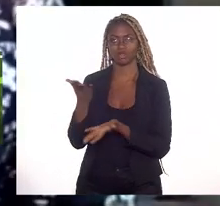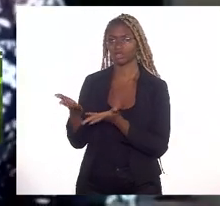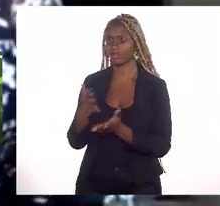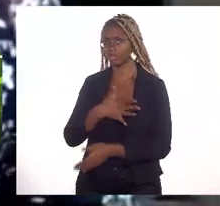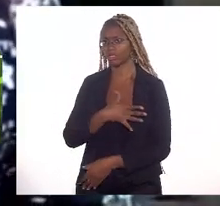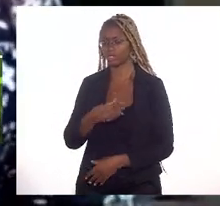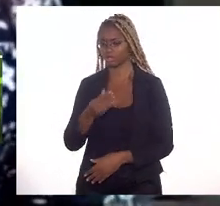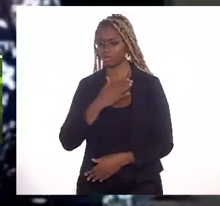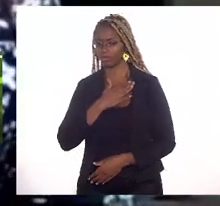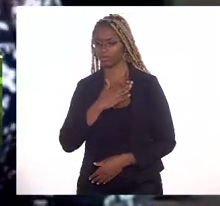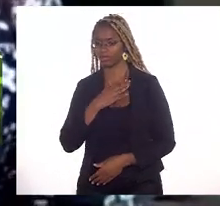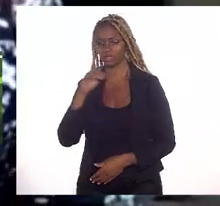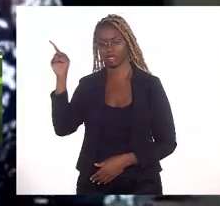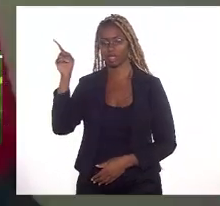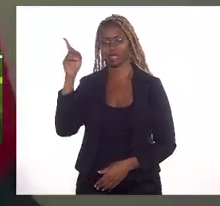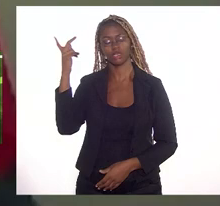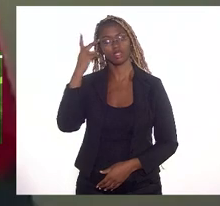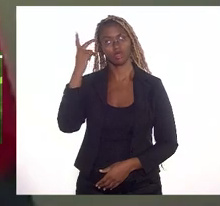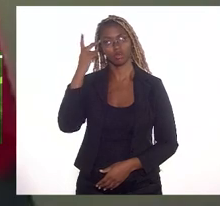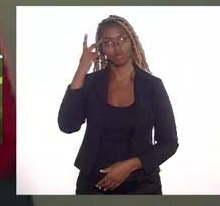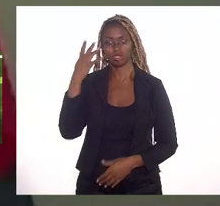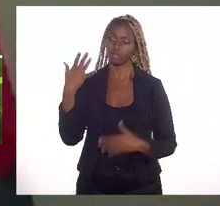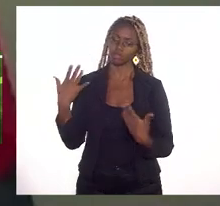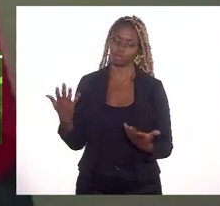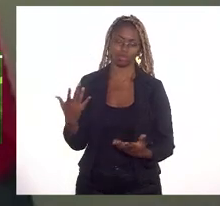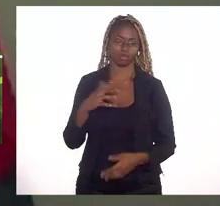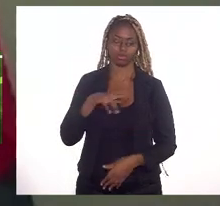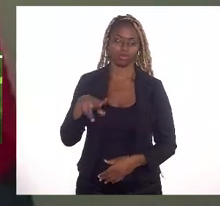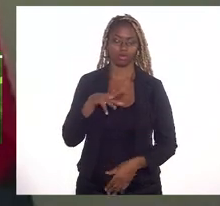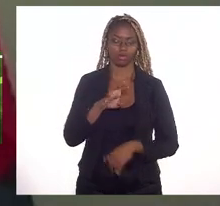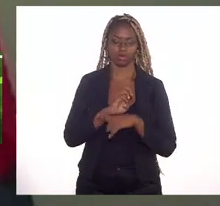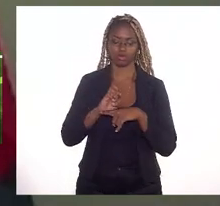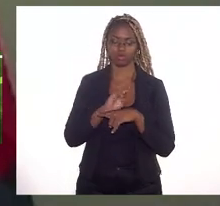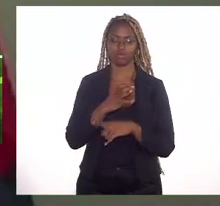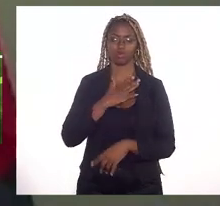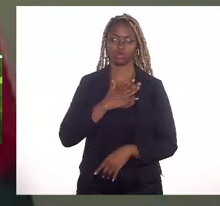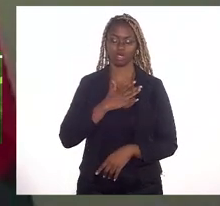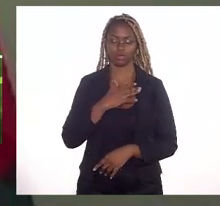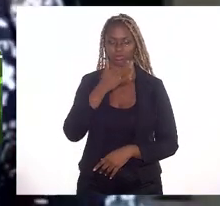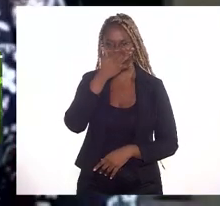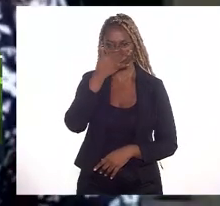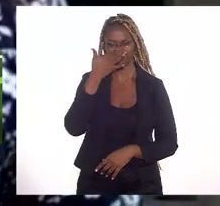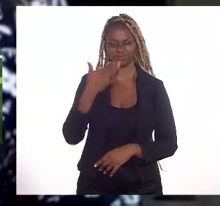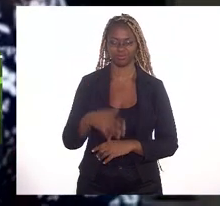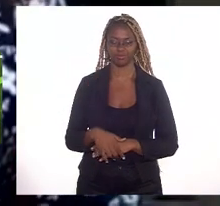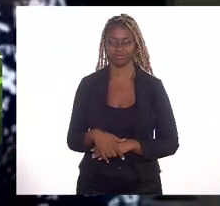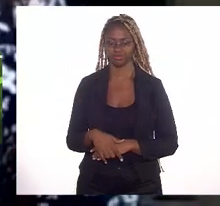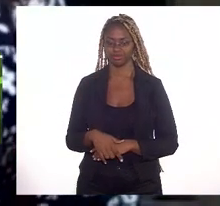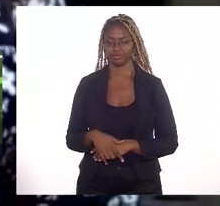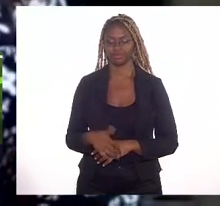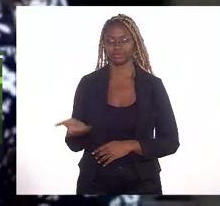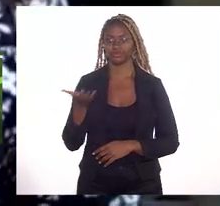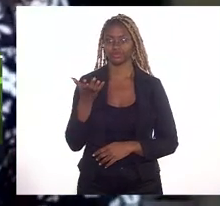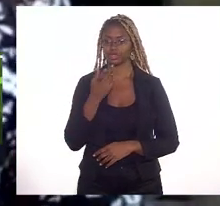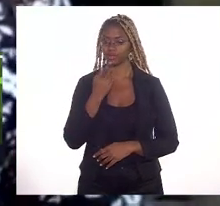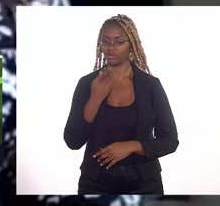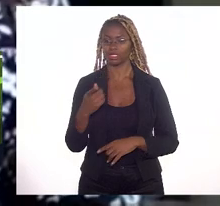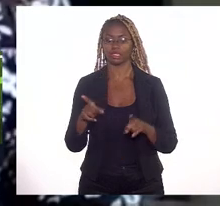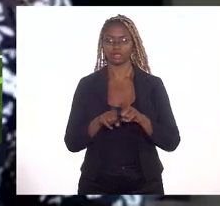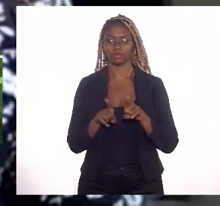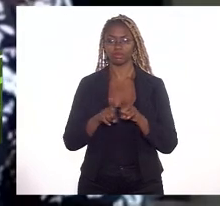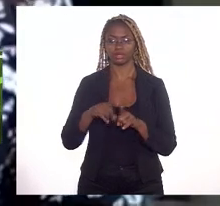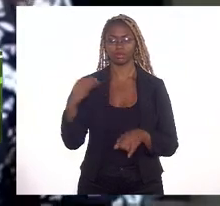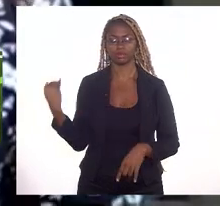filha hoje é feito por São Paulo, então não fui atendida pelo meu estado. Gostaria de falar também sobre a importância do teste